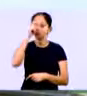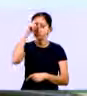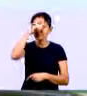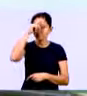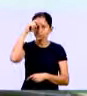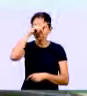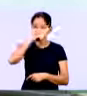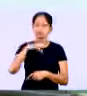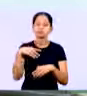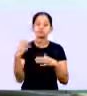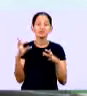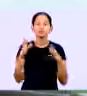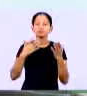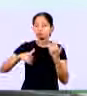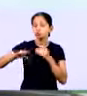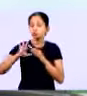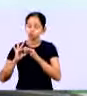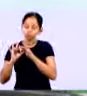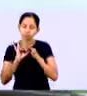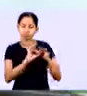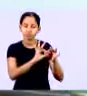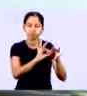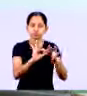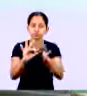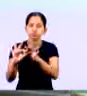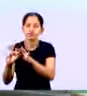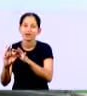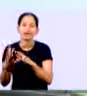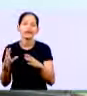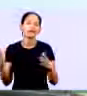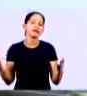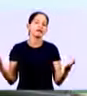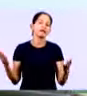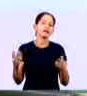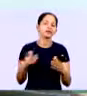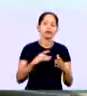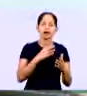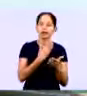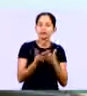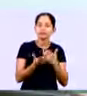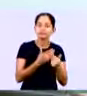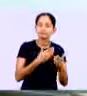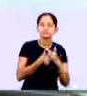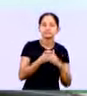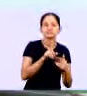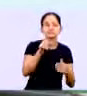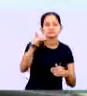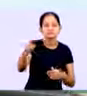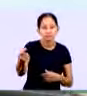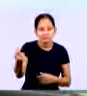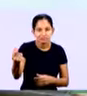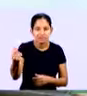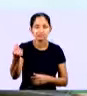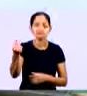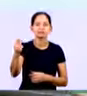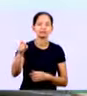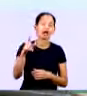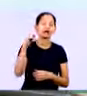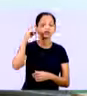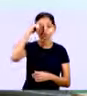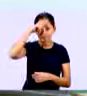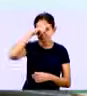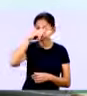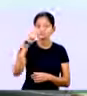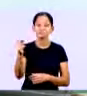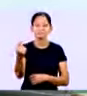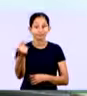que tudo está interligado. Se dá um problema na produção, desemboca no financeiro. Se dá um problema lá nas vendas, desemboca no financeiro, né? Então o